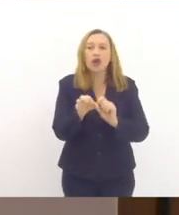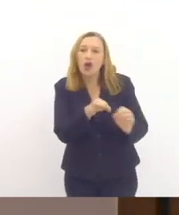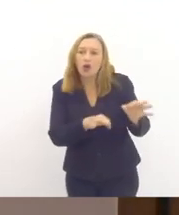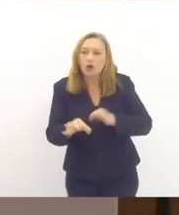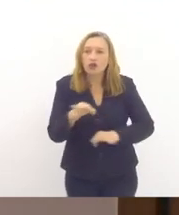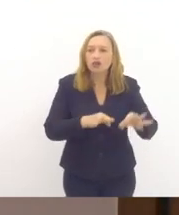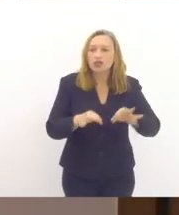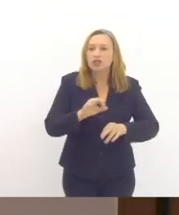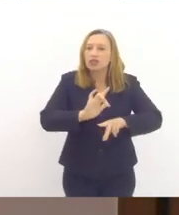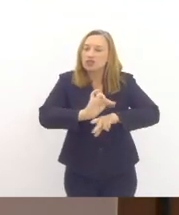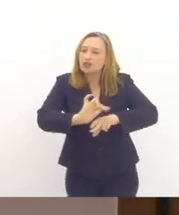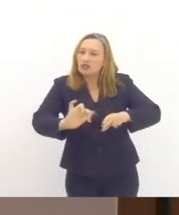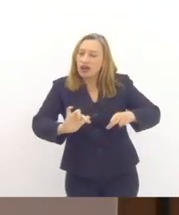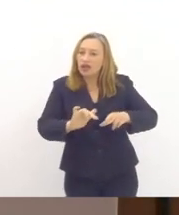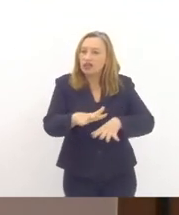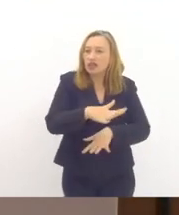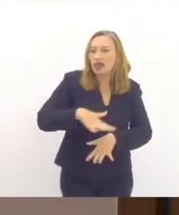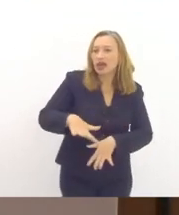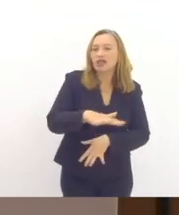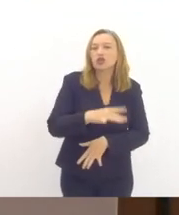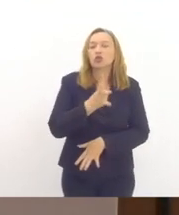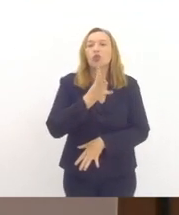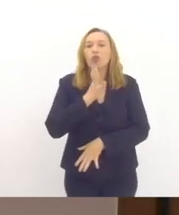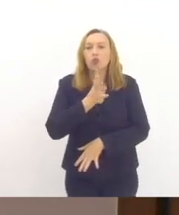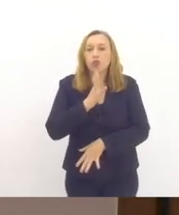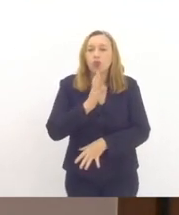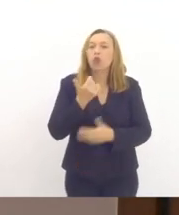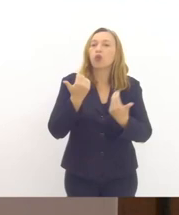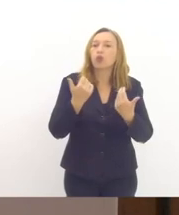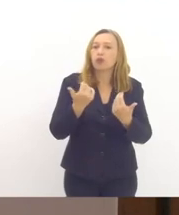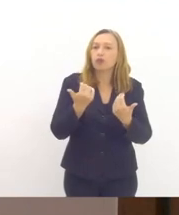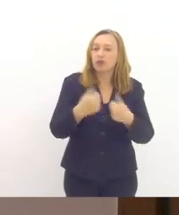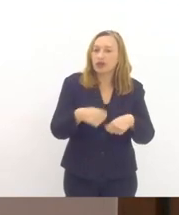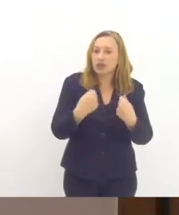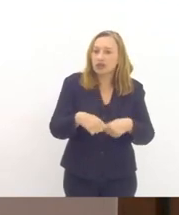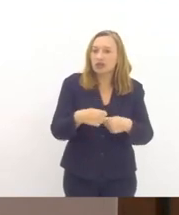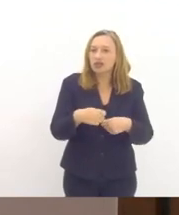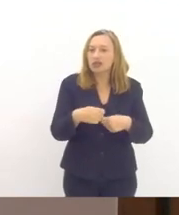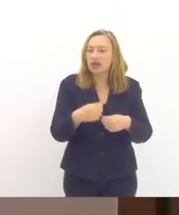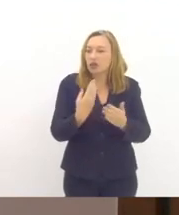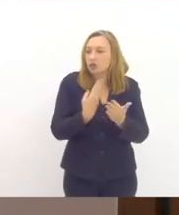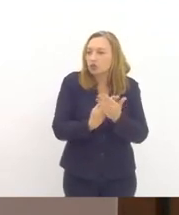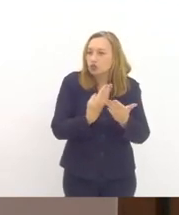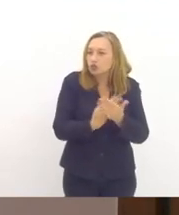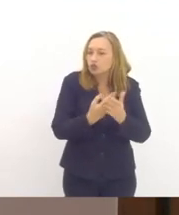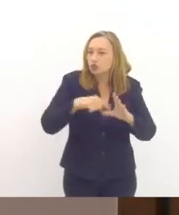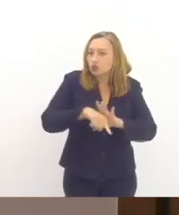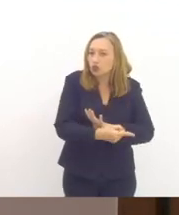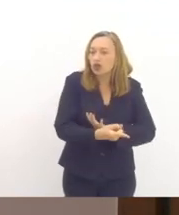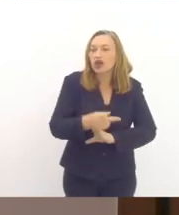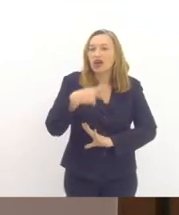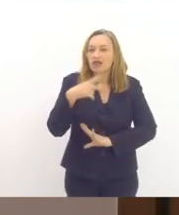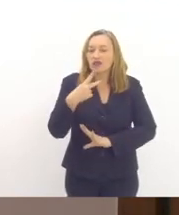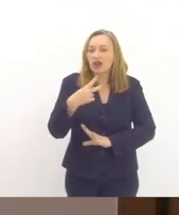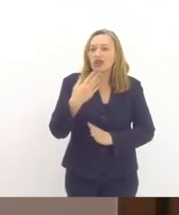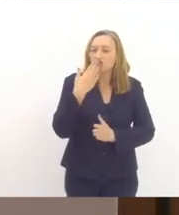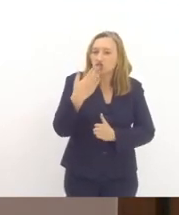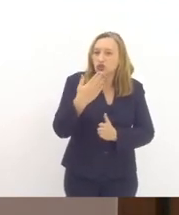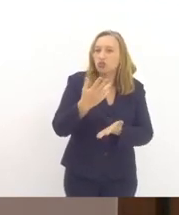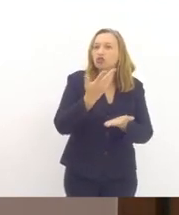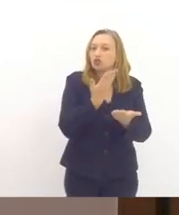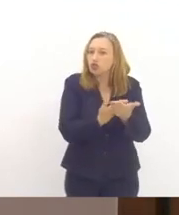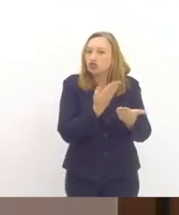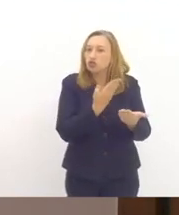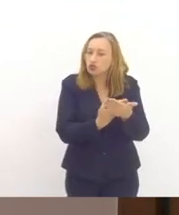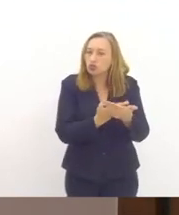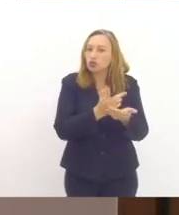por áreas de conhecimento que deverão contemplar estudos, e aí cita essa variedade de estudos,